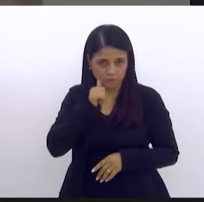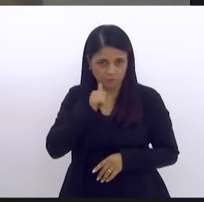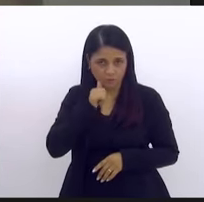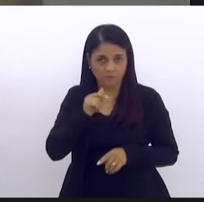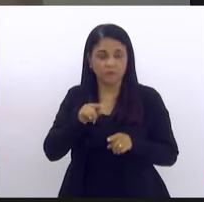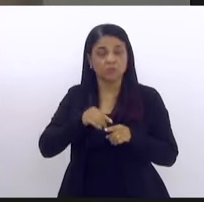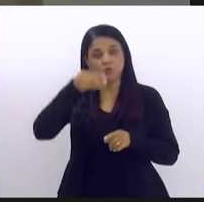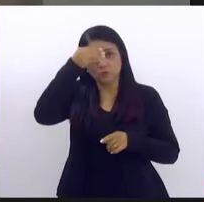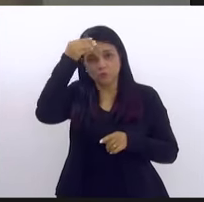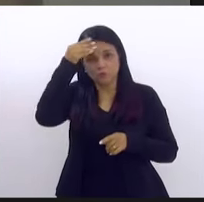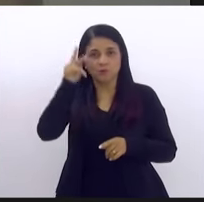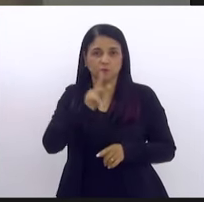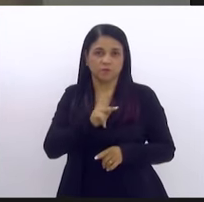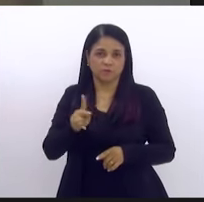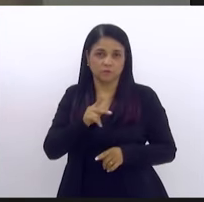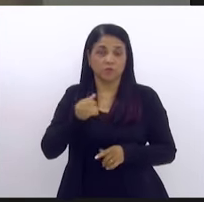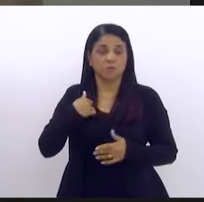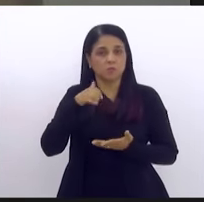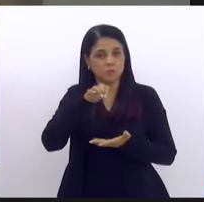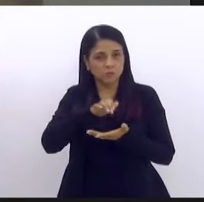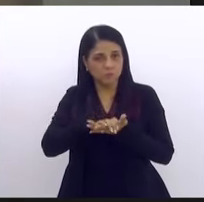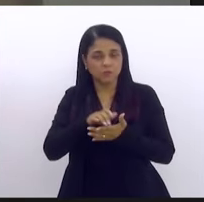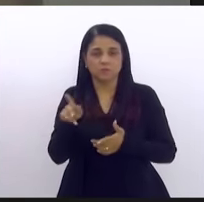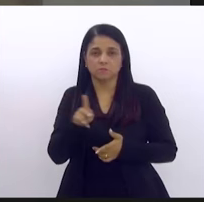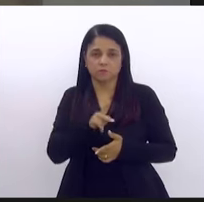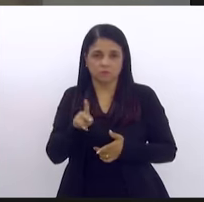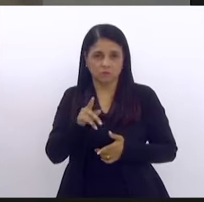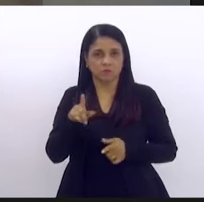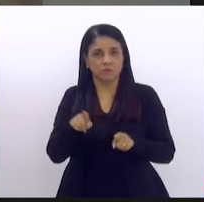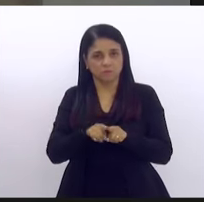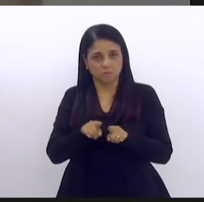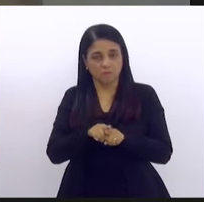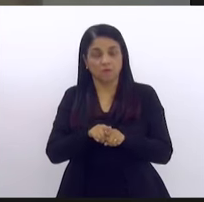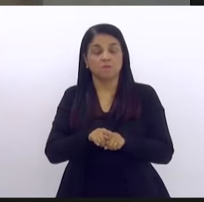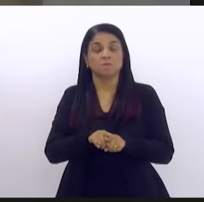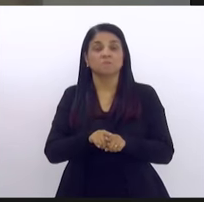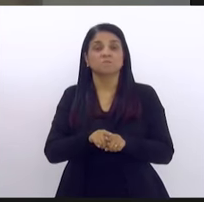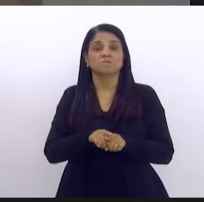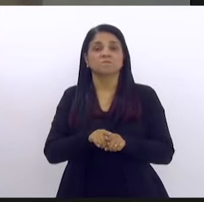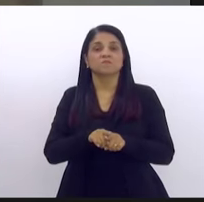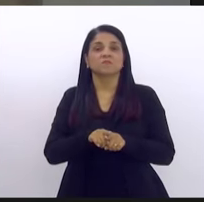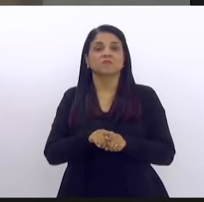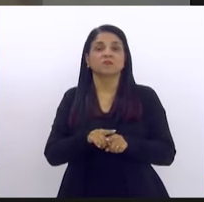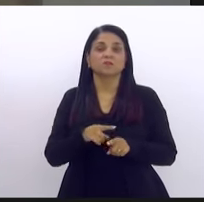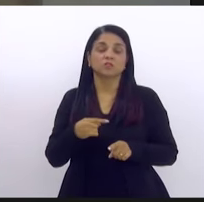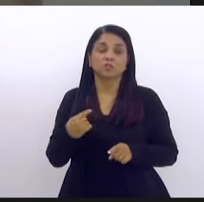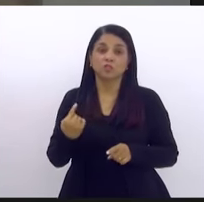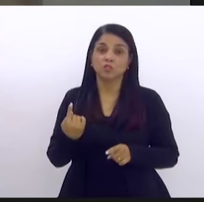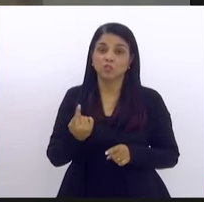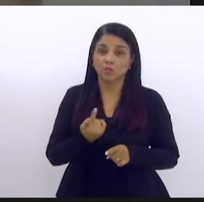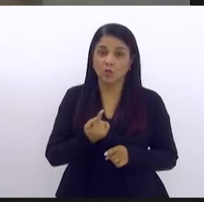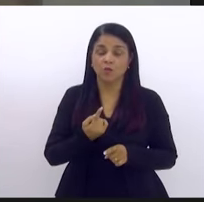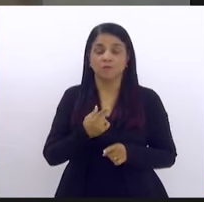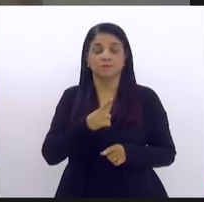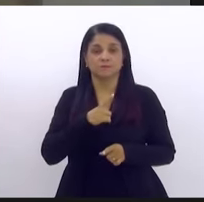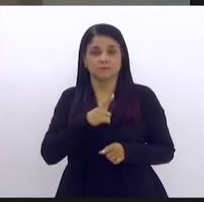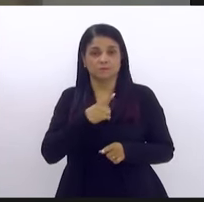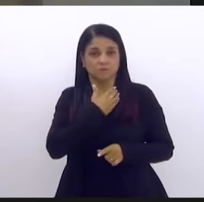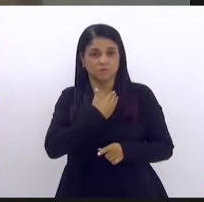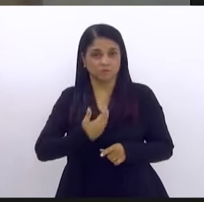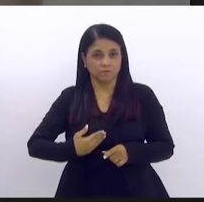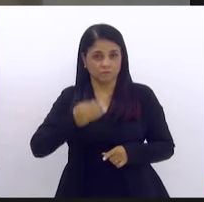de professora, minha esposa é professora também, mas eu quero dizer que nós temos um governador,